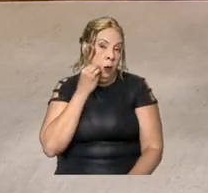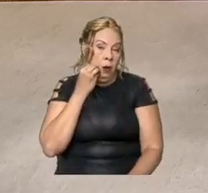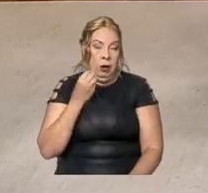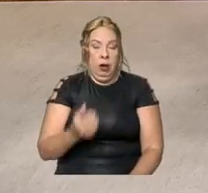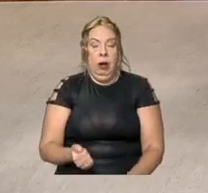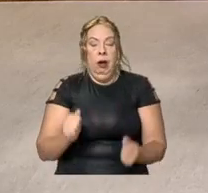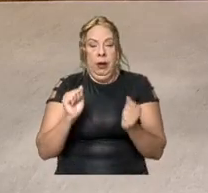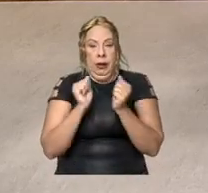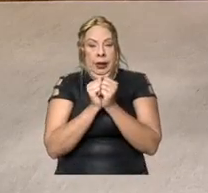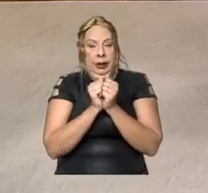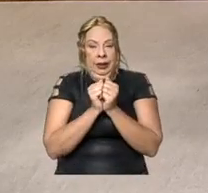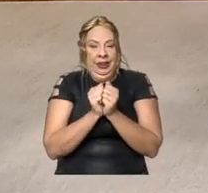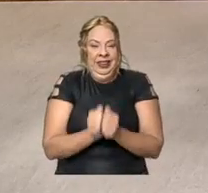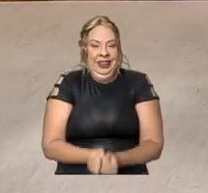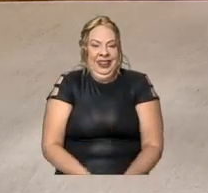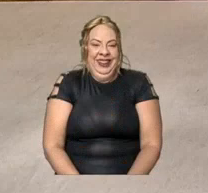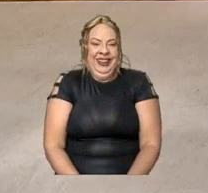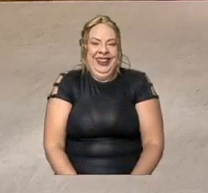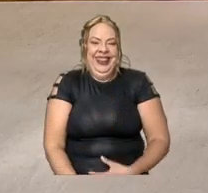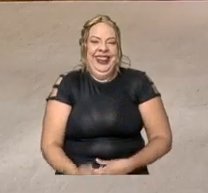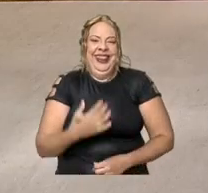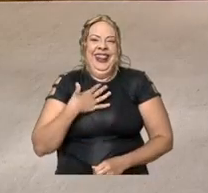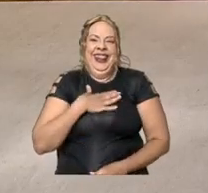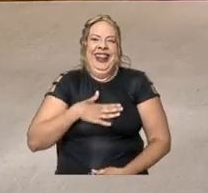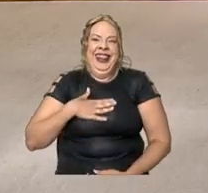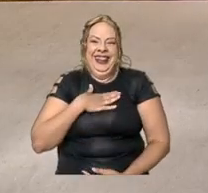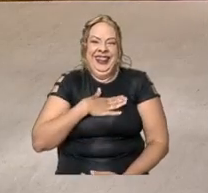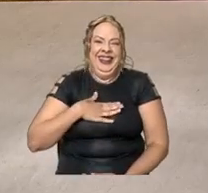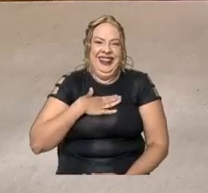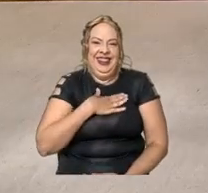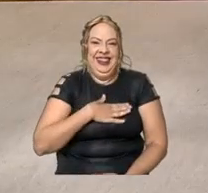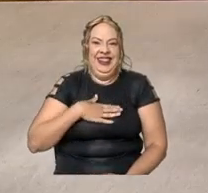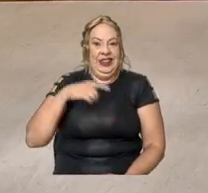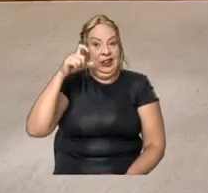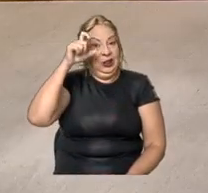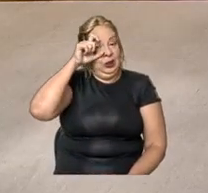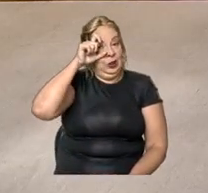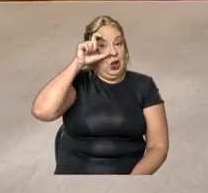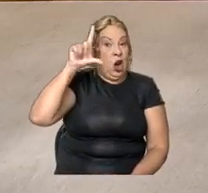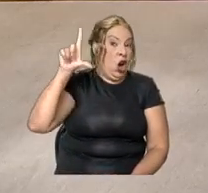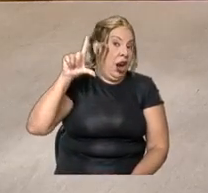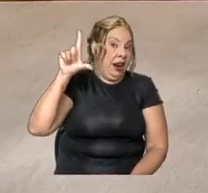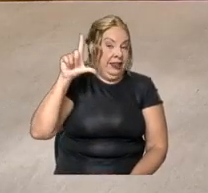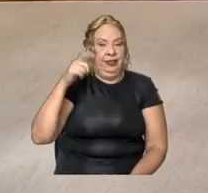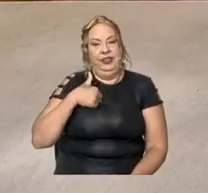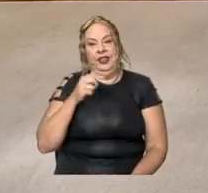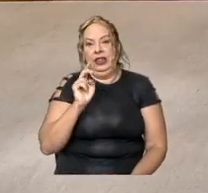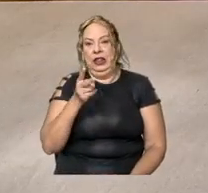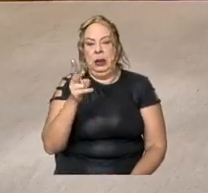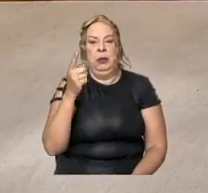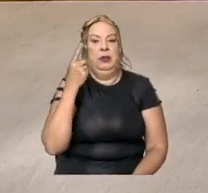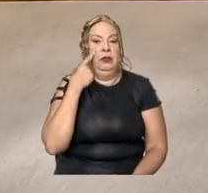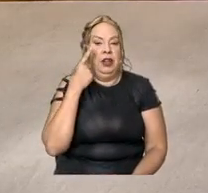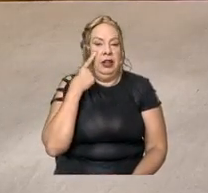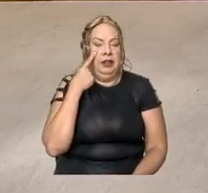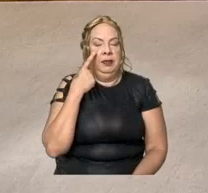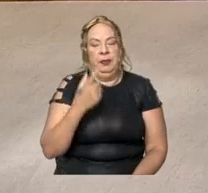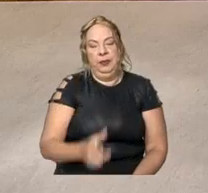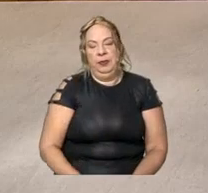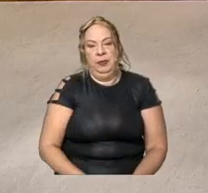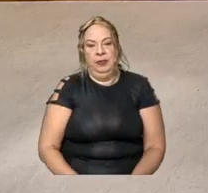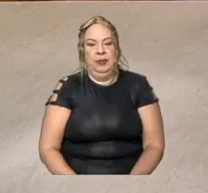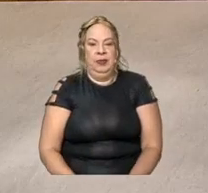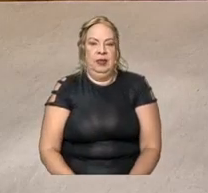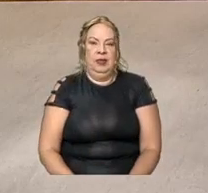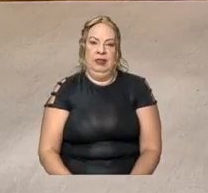estar perto, hein, meu amigo? O nosso querido xereta, o Lohan Lima, ele que vai sempre verificar. É o nosso